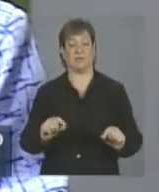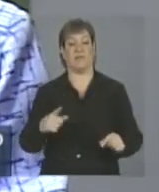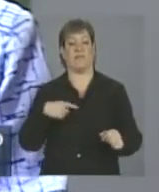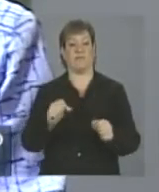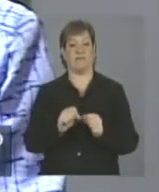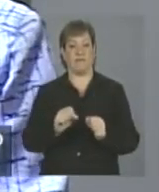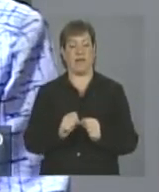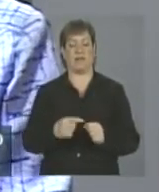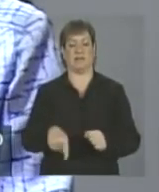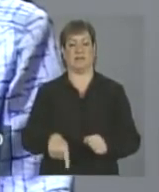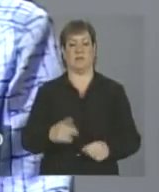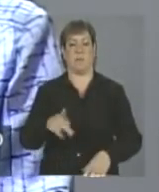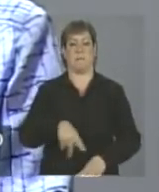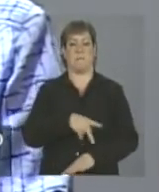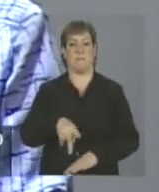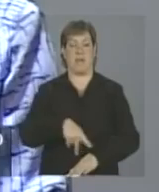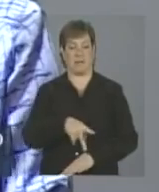a um país